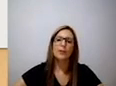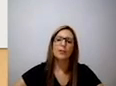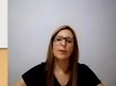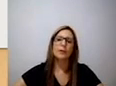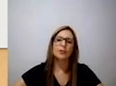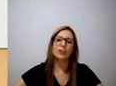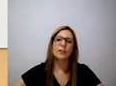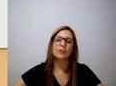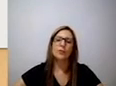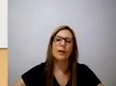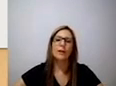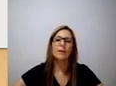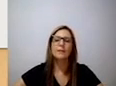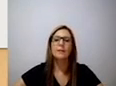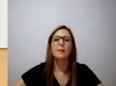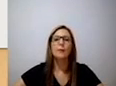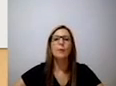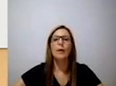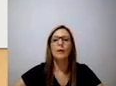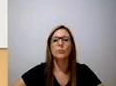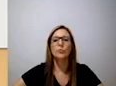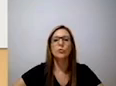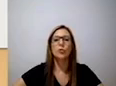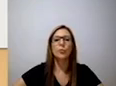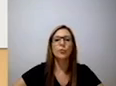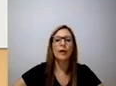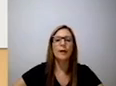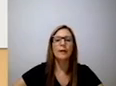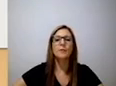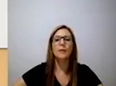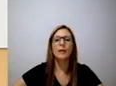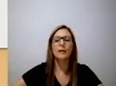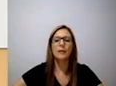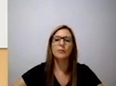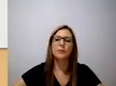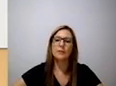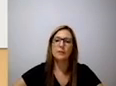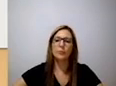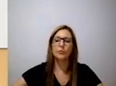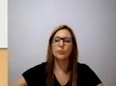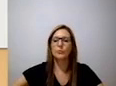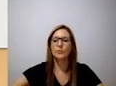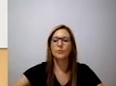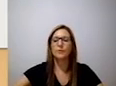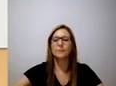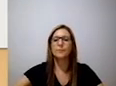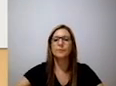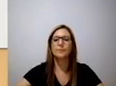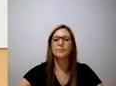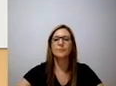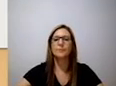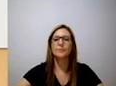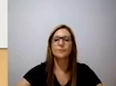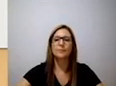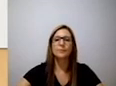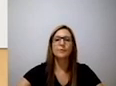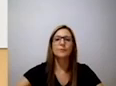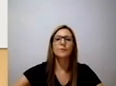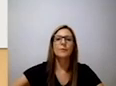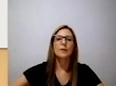também chamados de naturais, métodos hormonais, mecânicos e cirúrgicos.